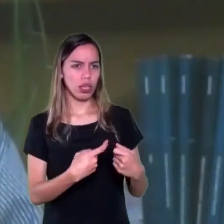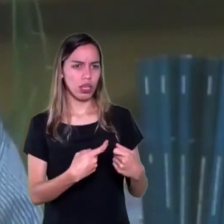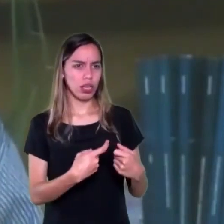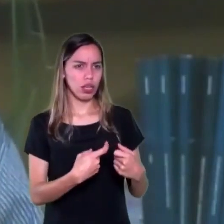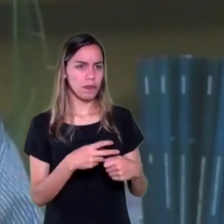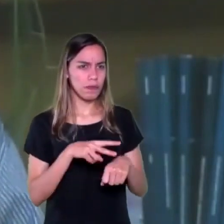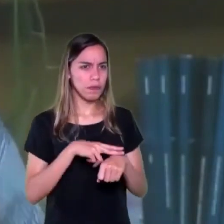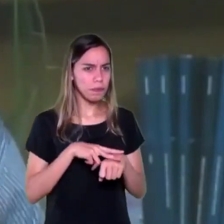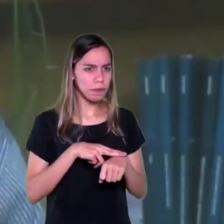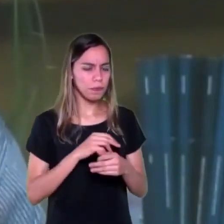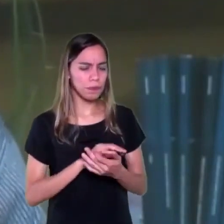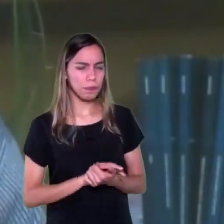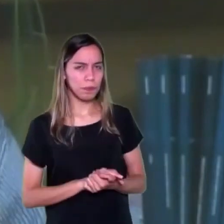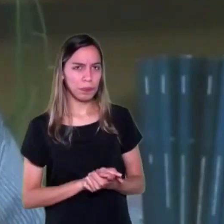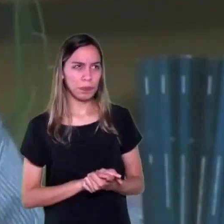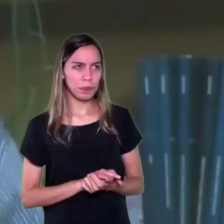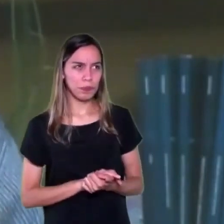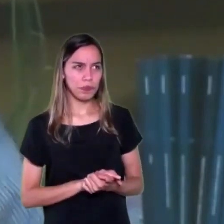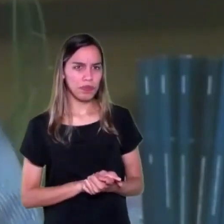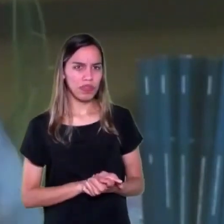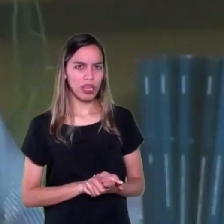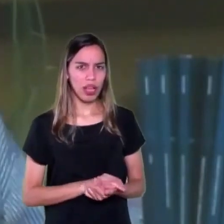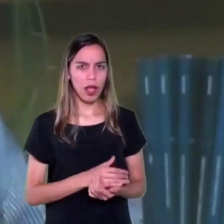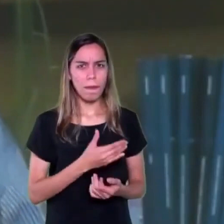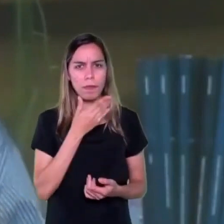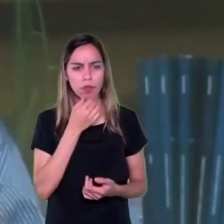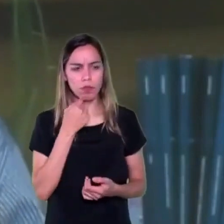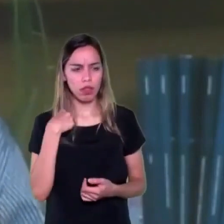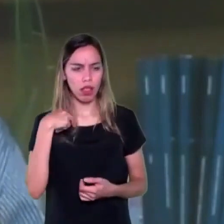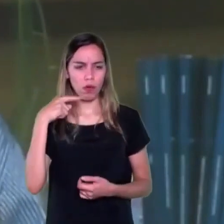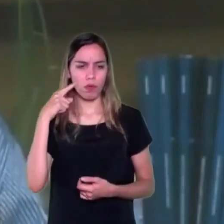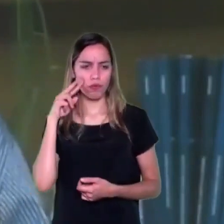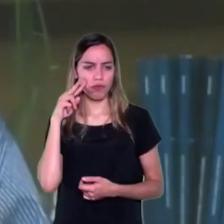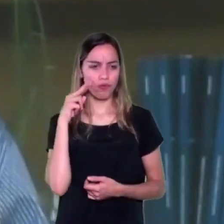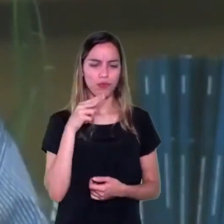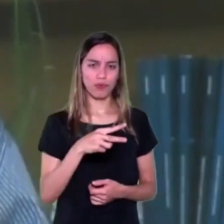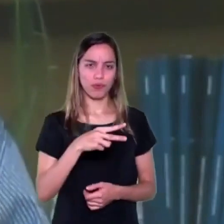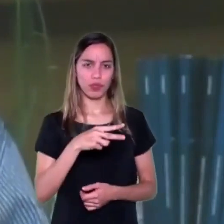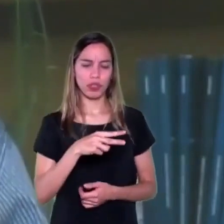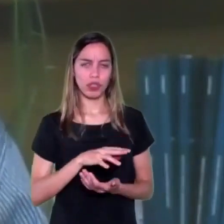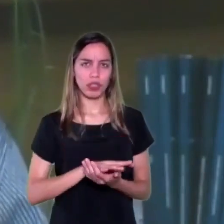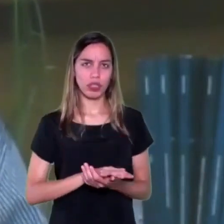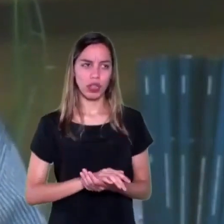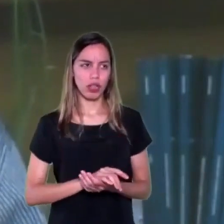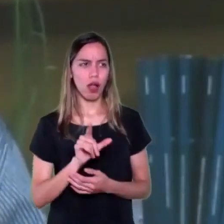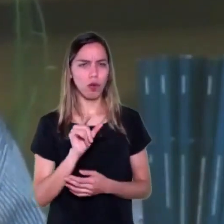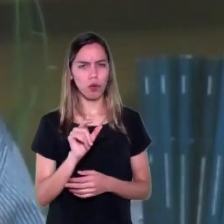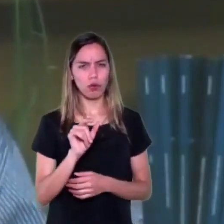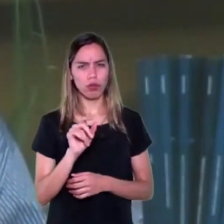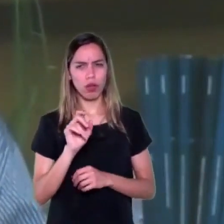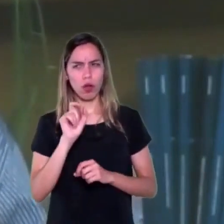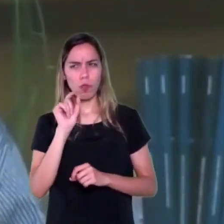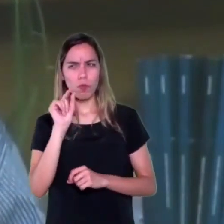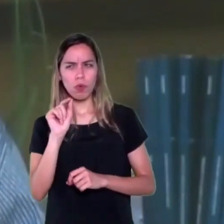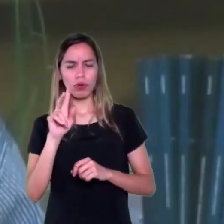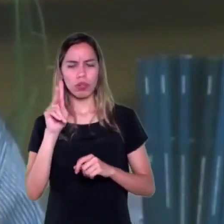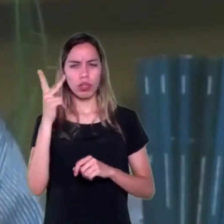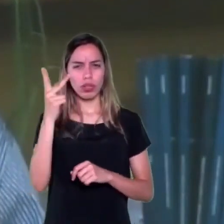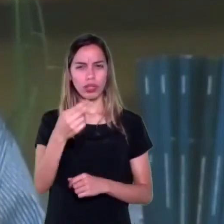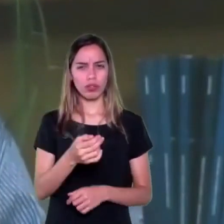David Carvalho, Meninos Eu Vi, que eu escrevi, que conta um pouco a história da ditadura militar no